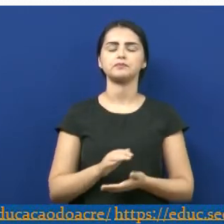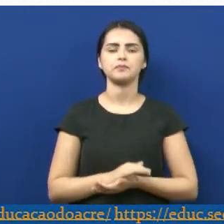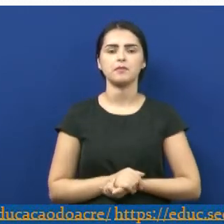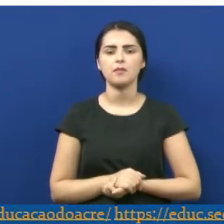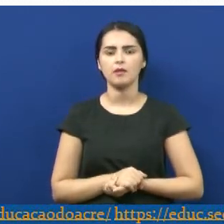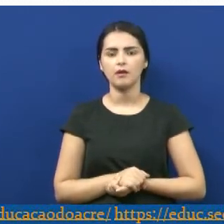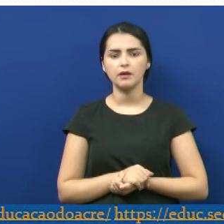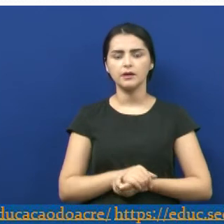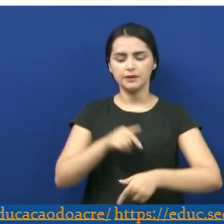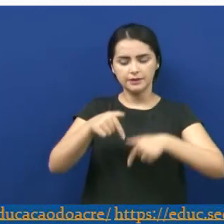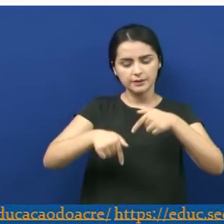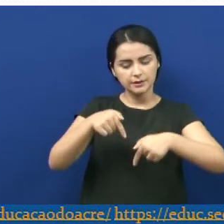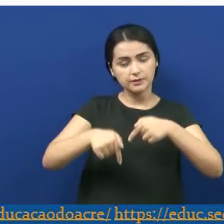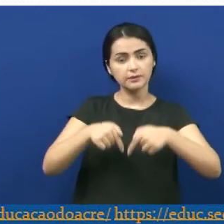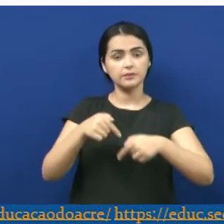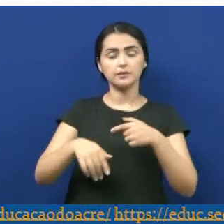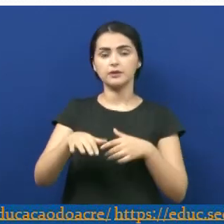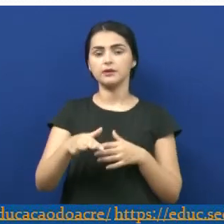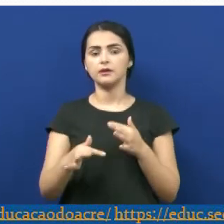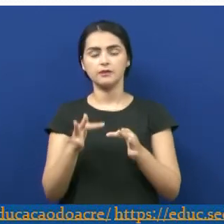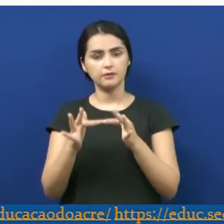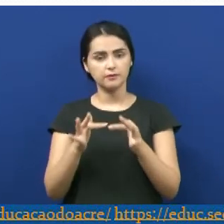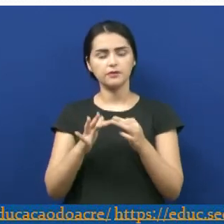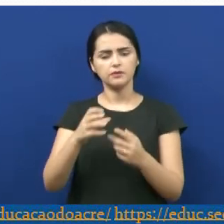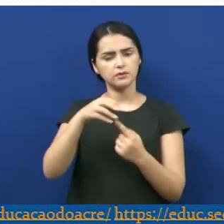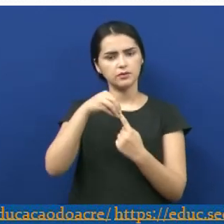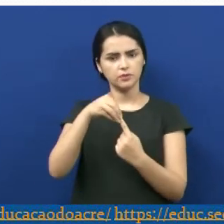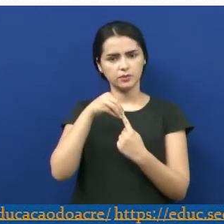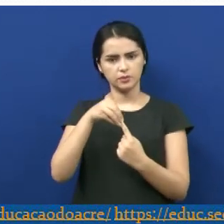Propriedades físico-químicas únicas.